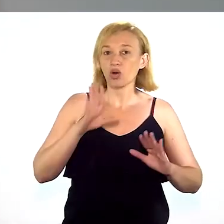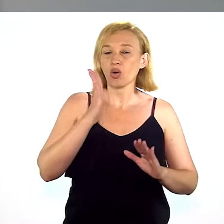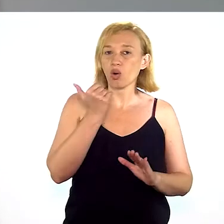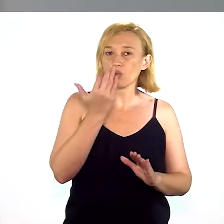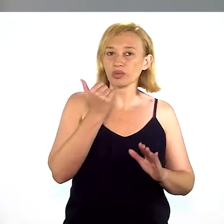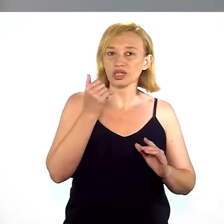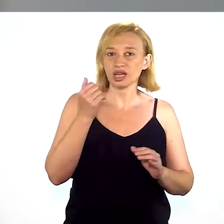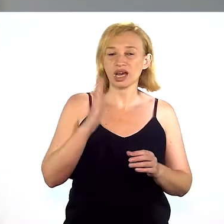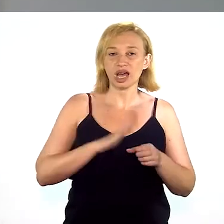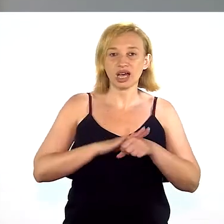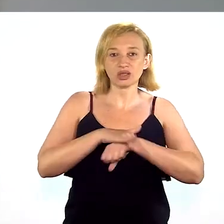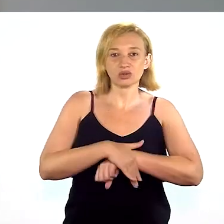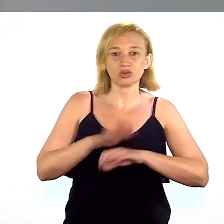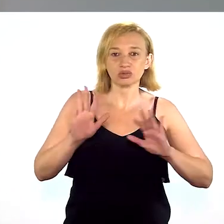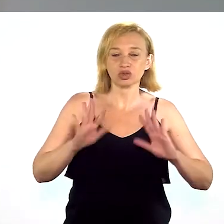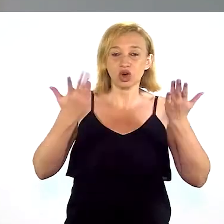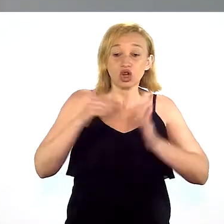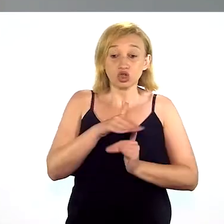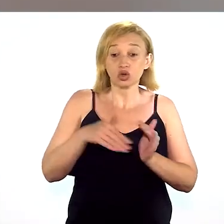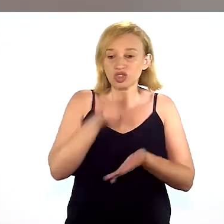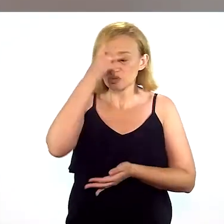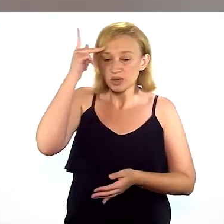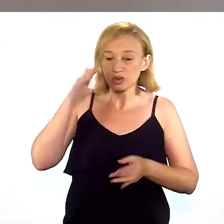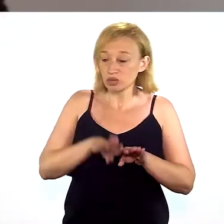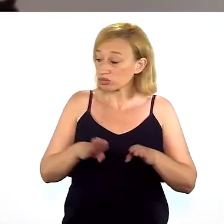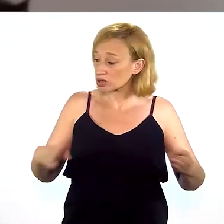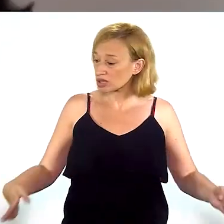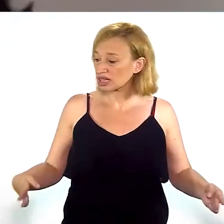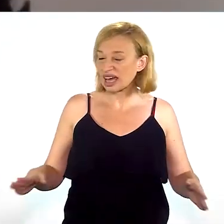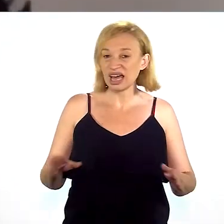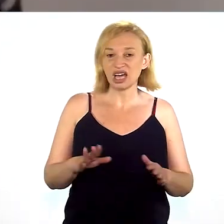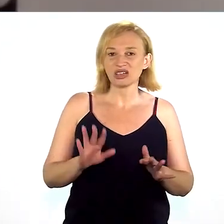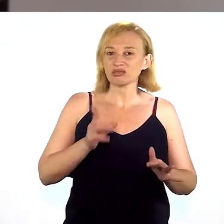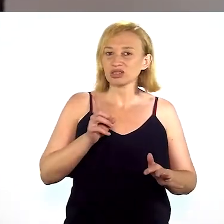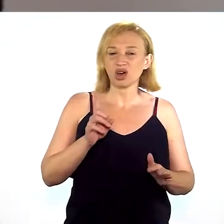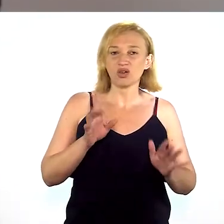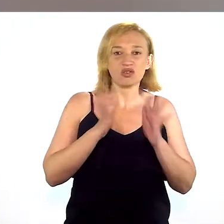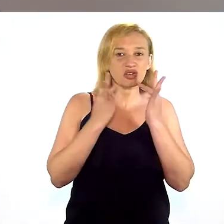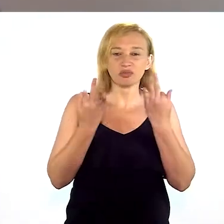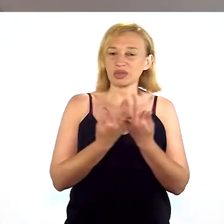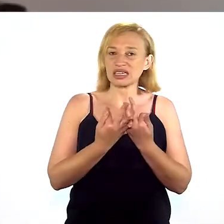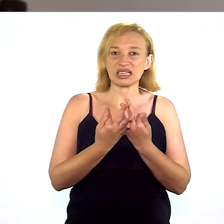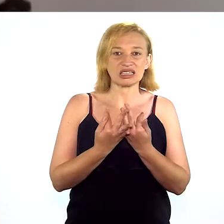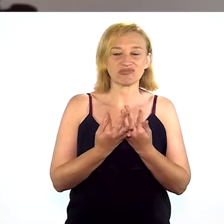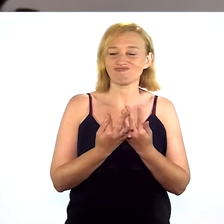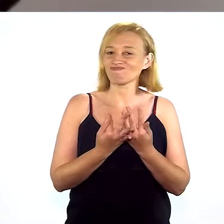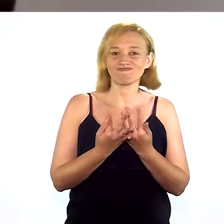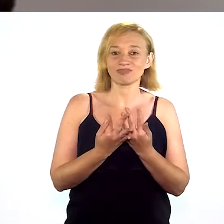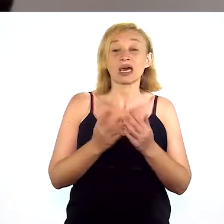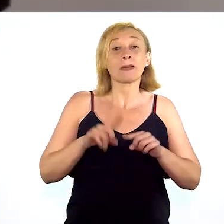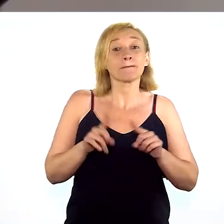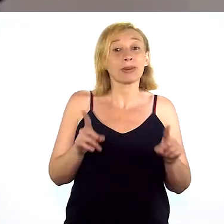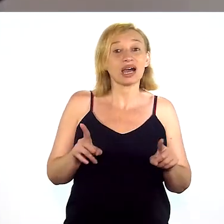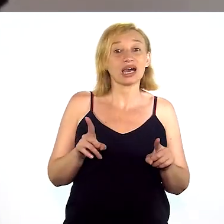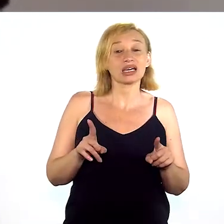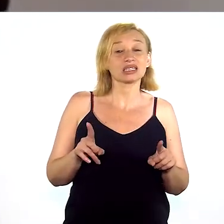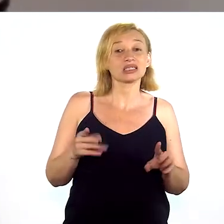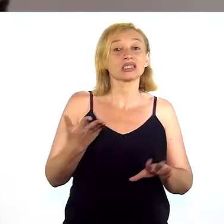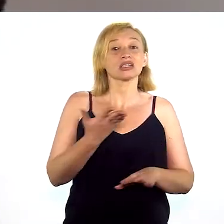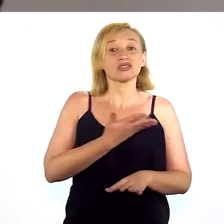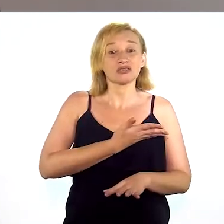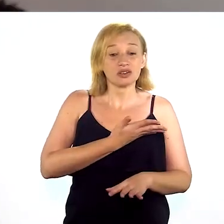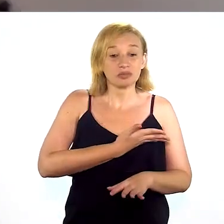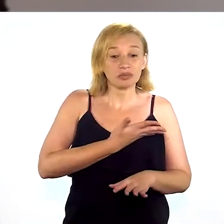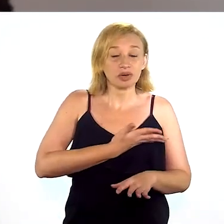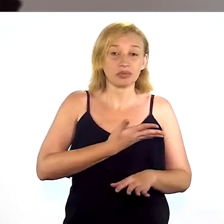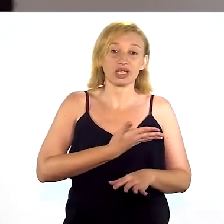estão sentados à mesa. E é muito simbólico, porque todas aquelas pessoas, elas não são familiares ligados por nenhum laço,